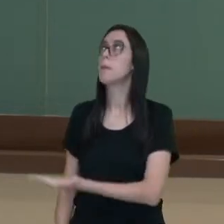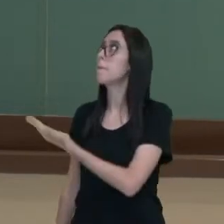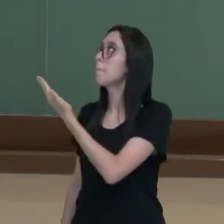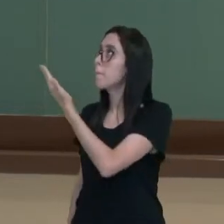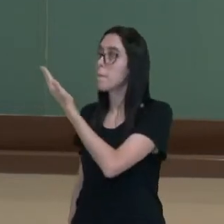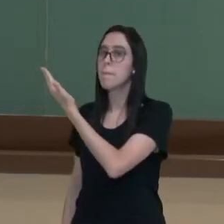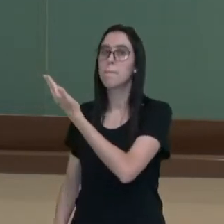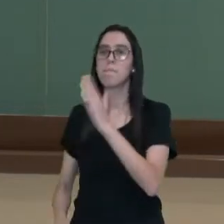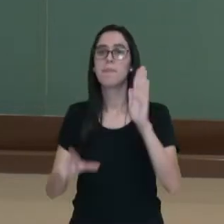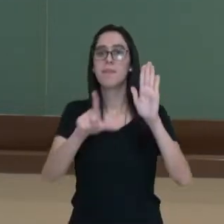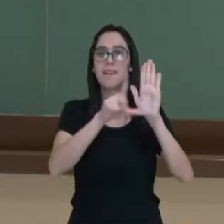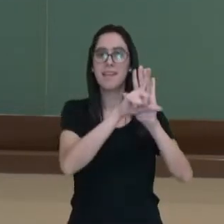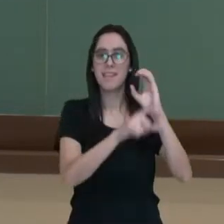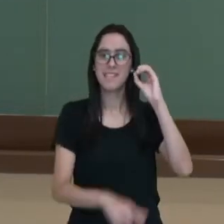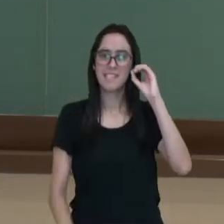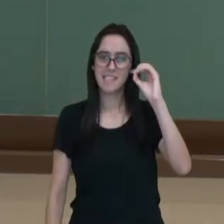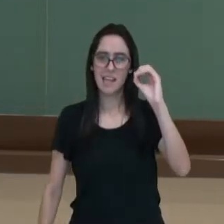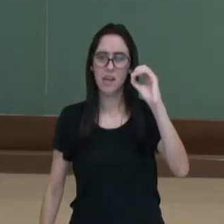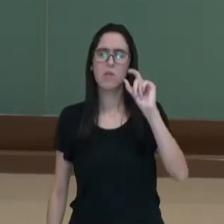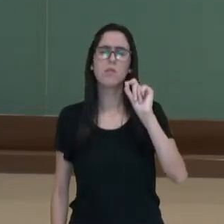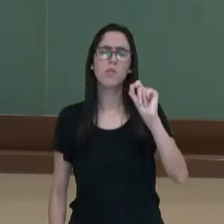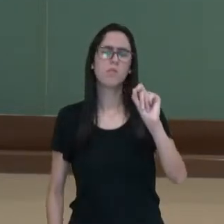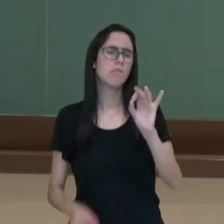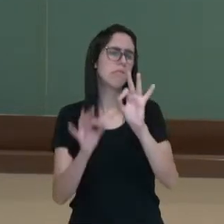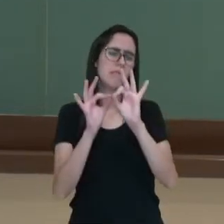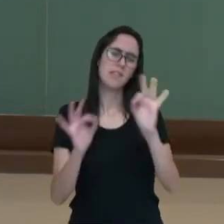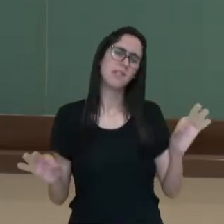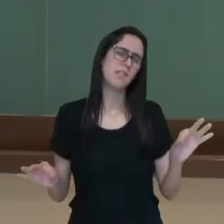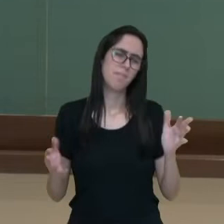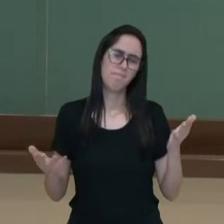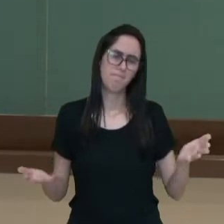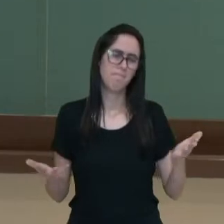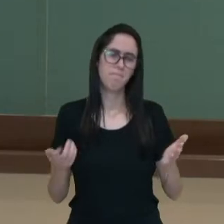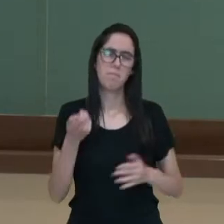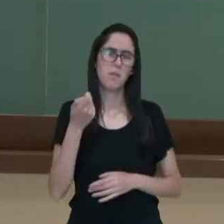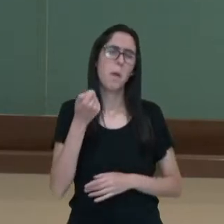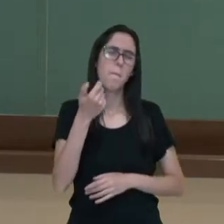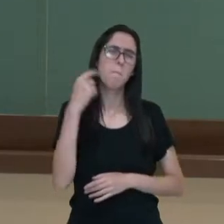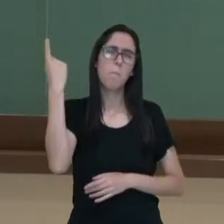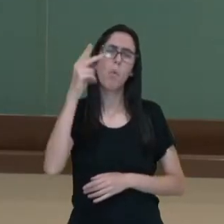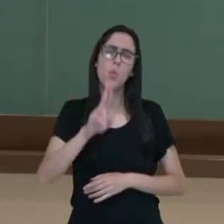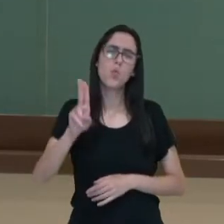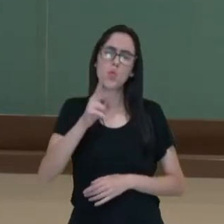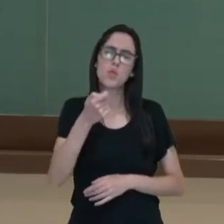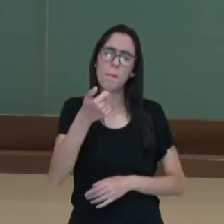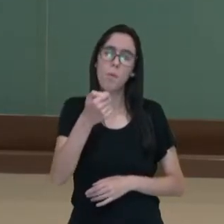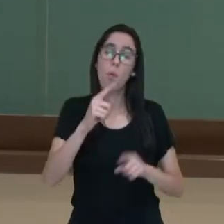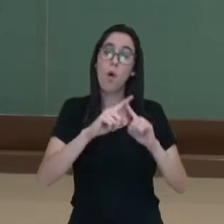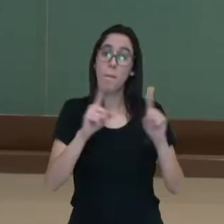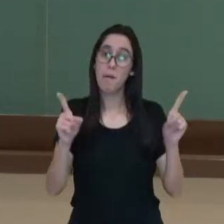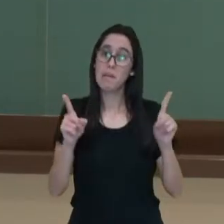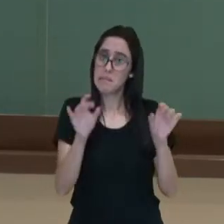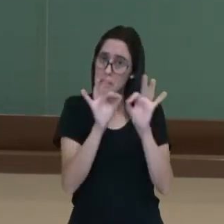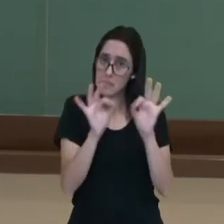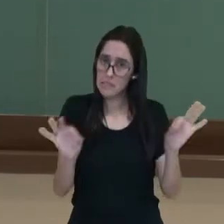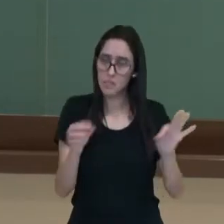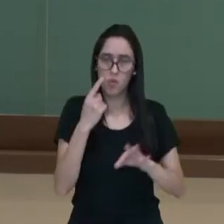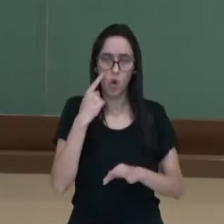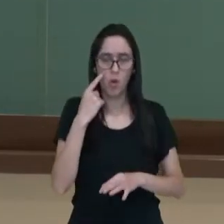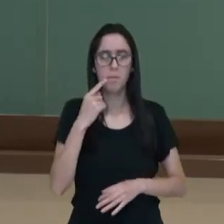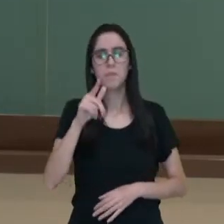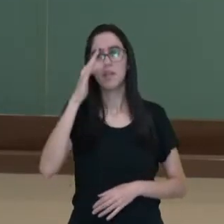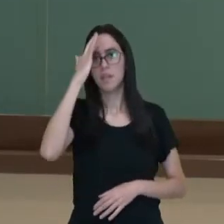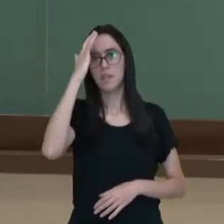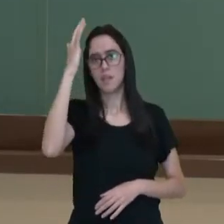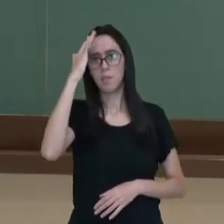da termodinâmica, que é uma lei bem simples. Tem pouca aplicação, mas ela é bem simples. Imagine você o seguinte, você tem